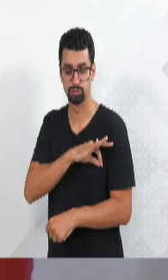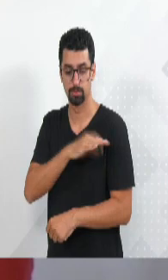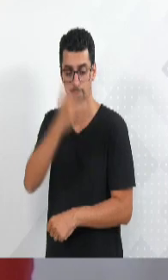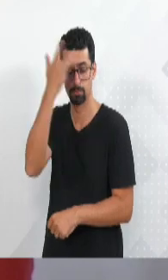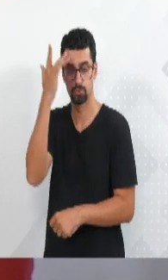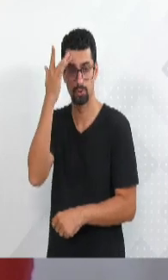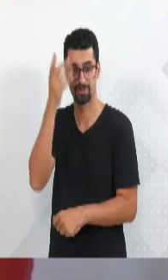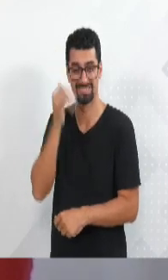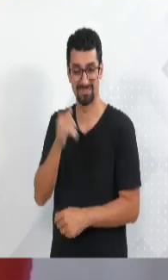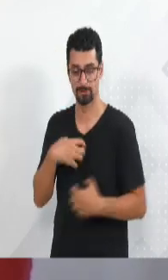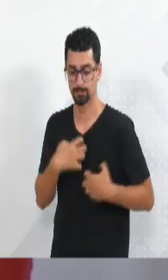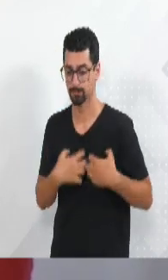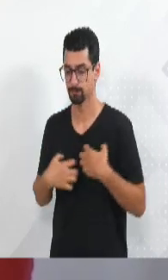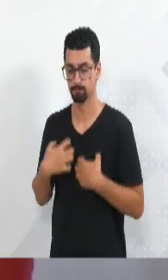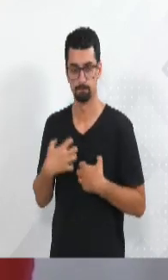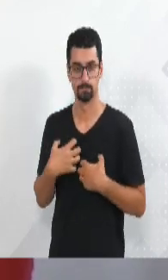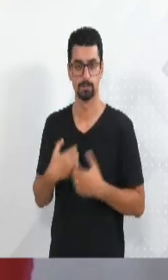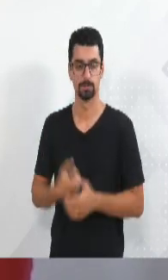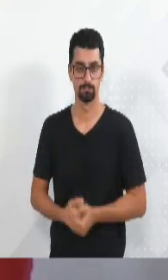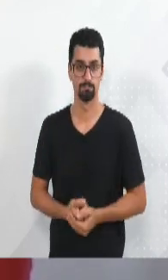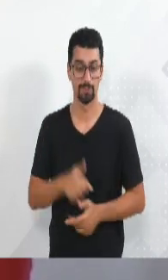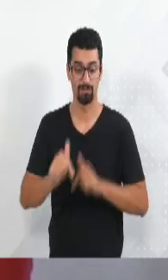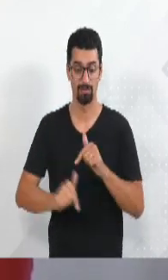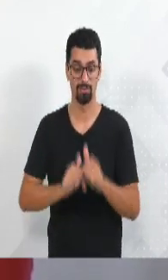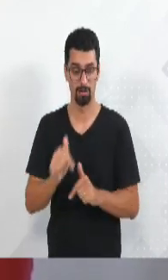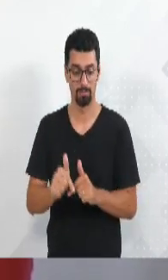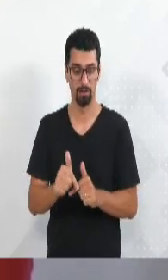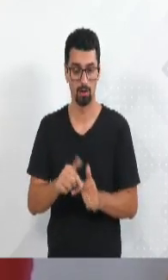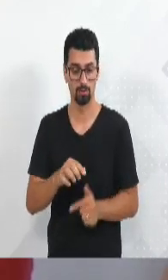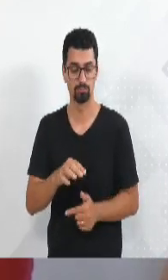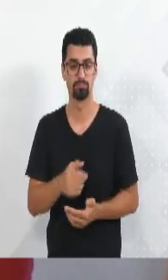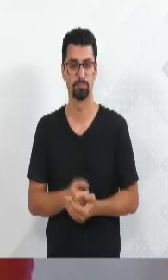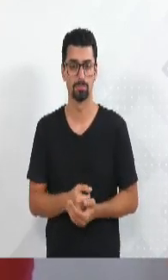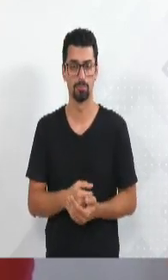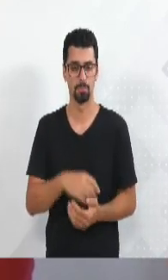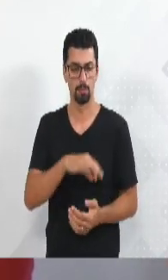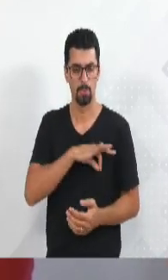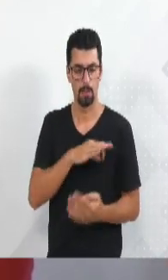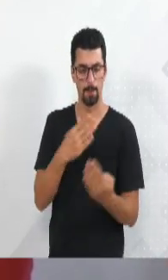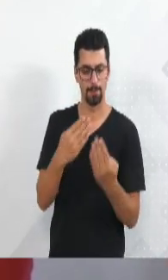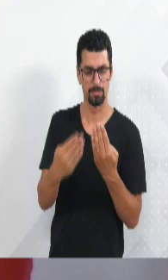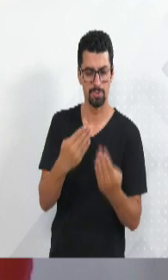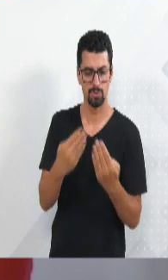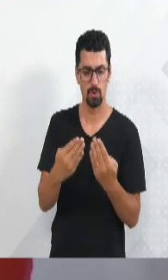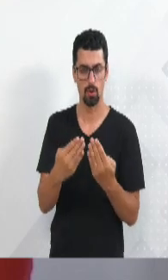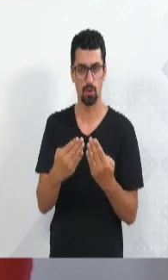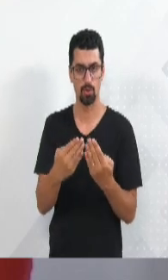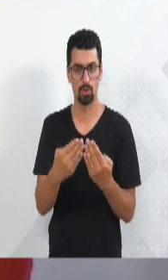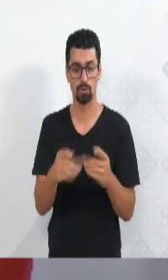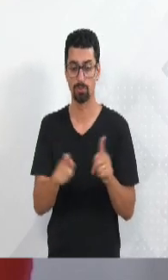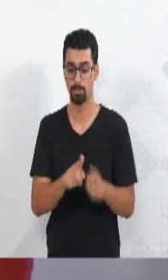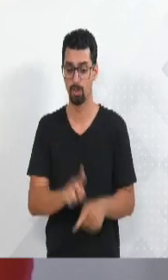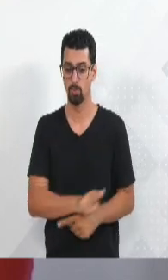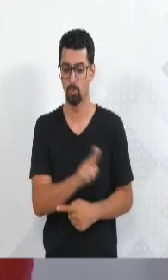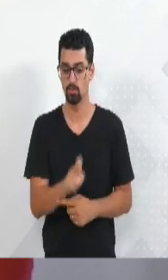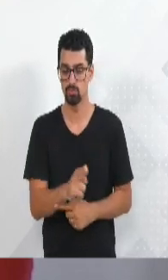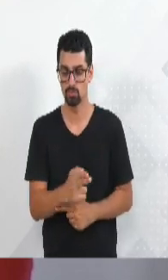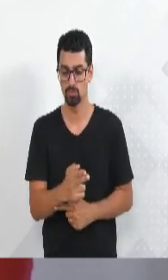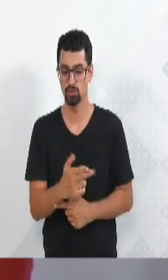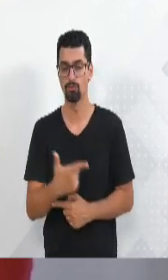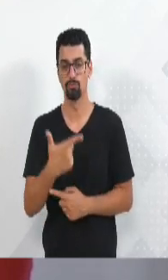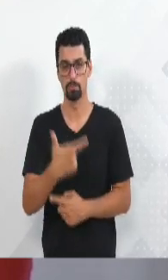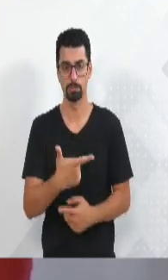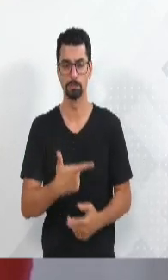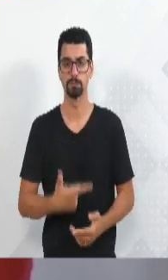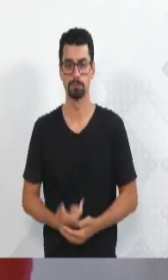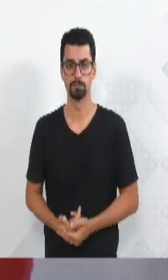paralela as atividades policiais e credenciada na Polícia Federal para avaliação psicológica por manuseio e posse de arma de fogo na